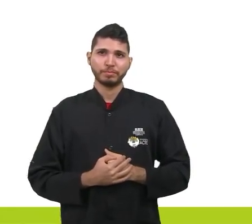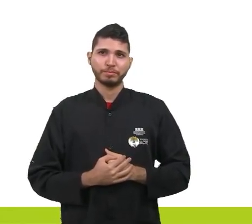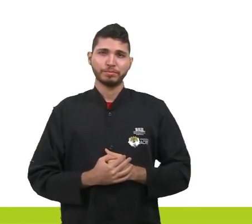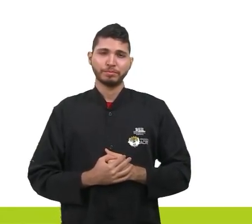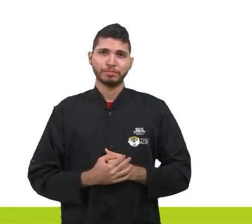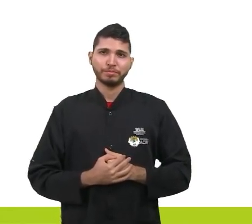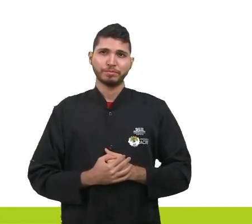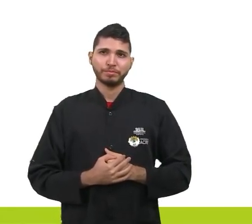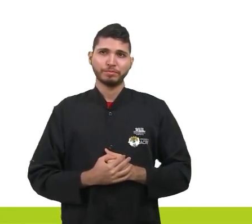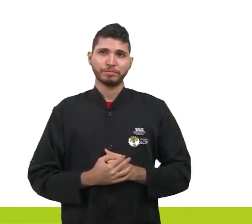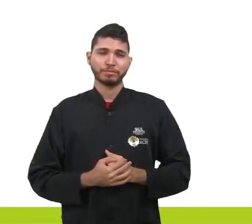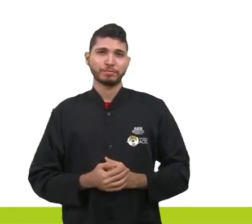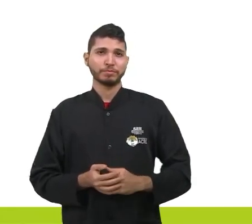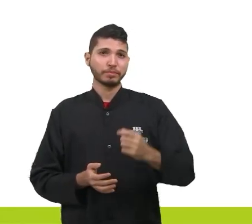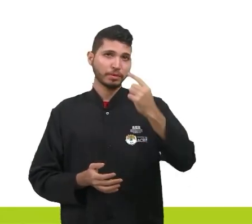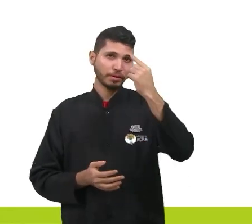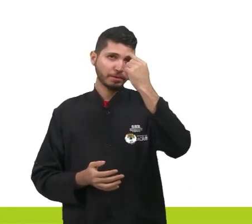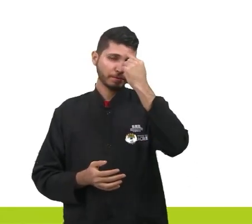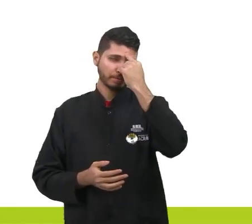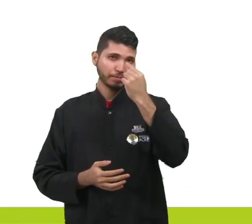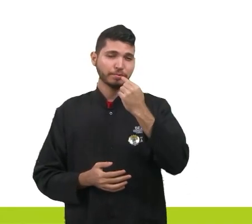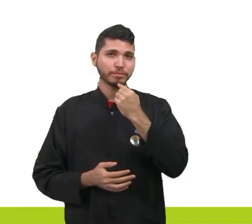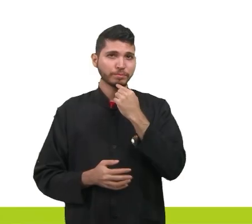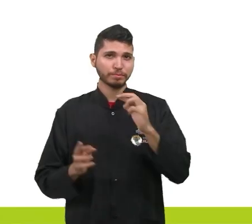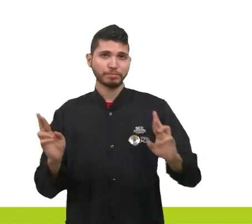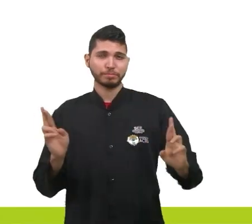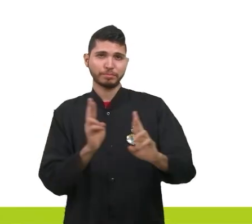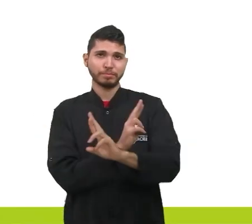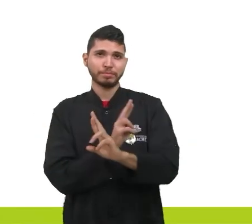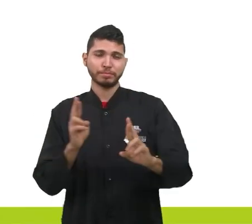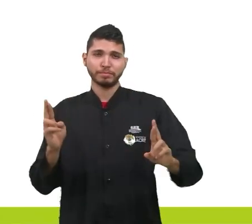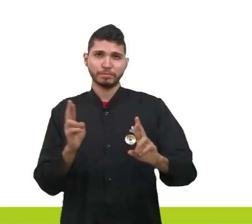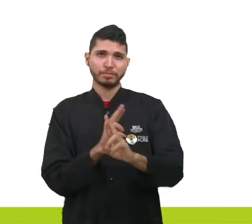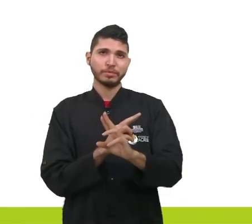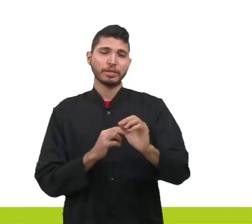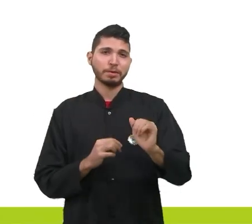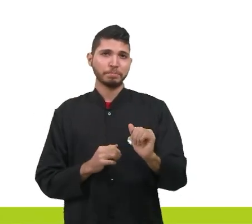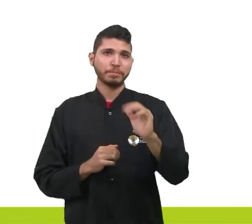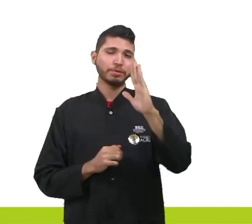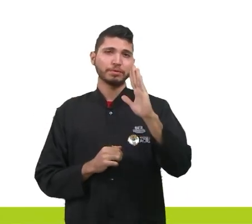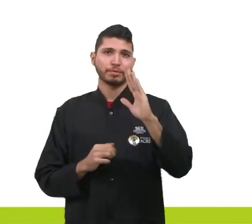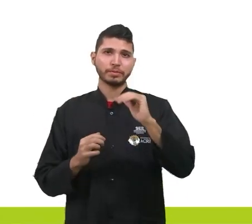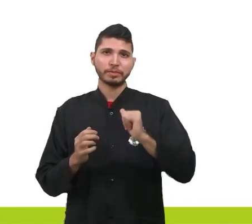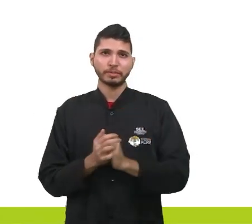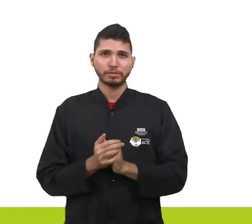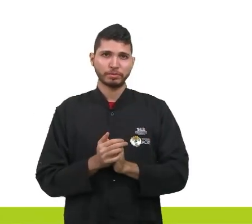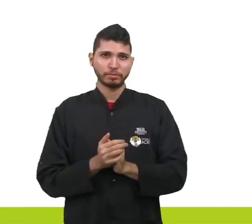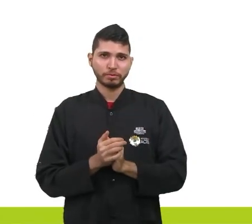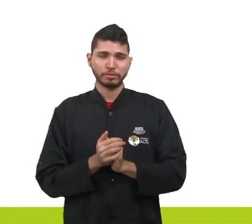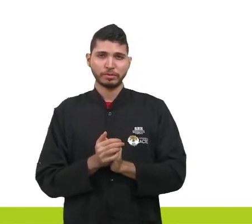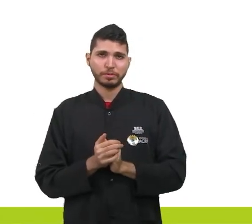apresentado na figura relaciona-se a concentração urbano-industrial.